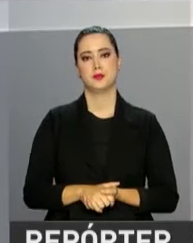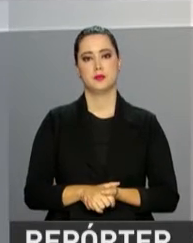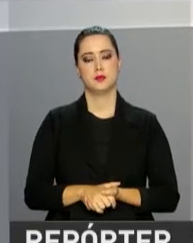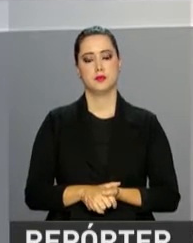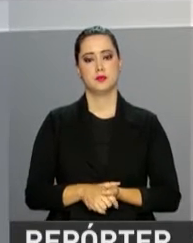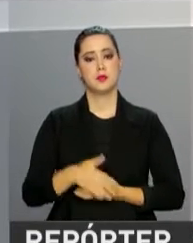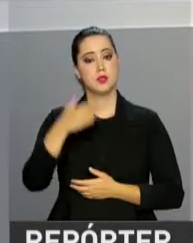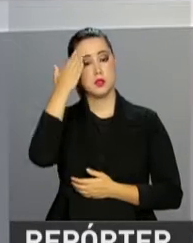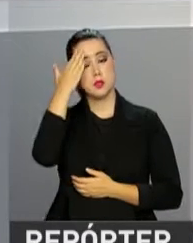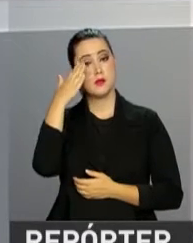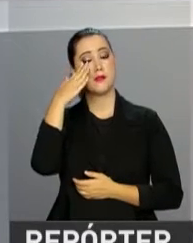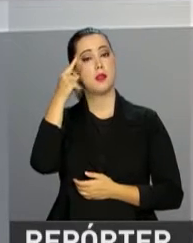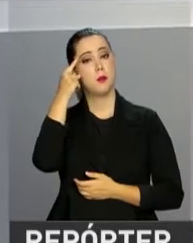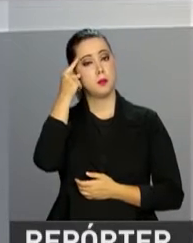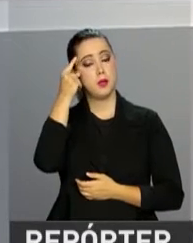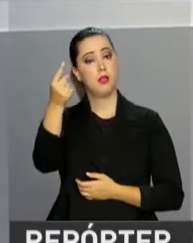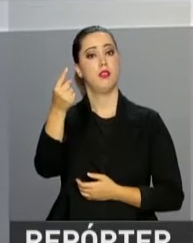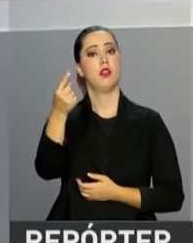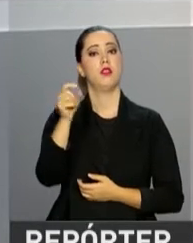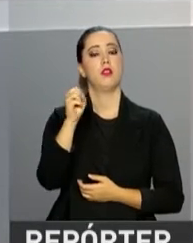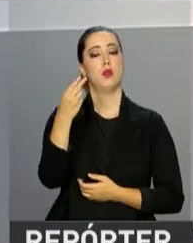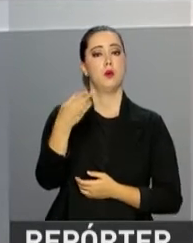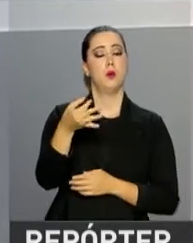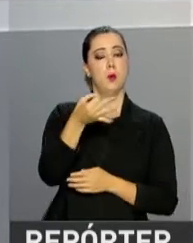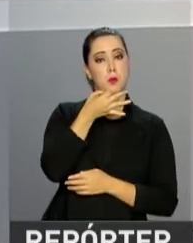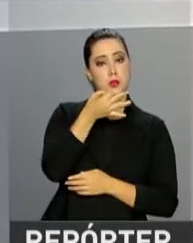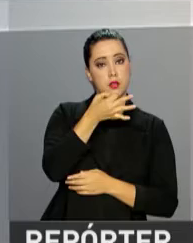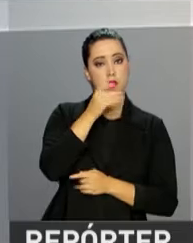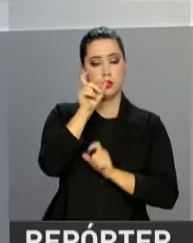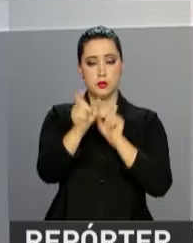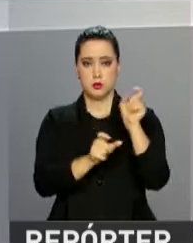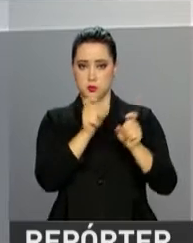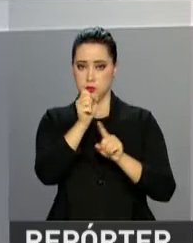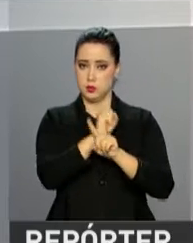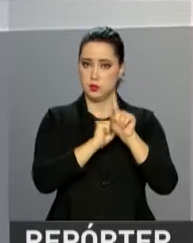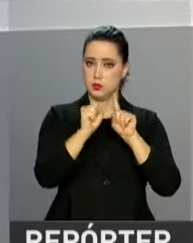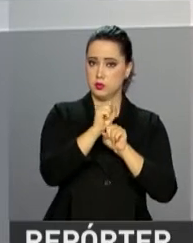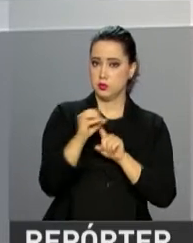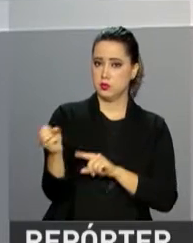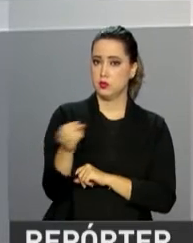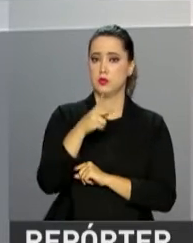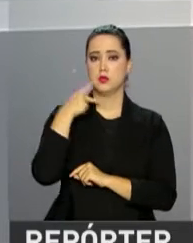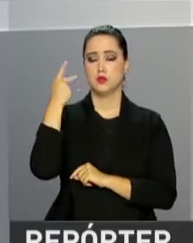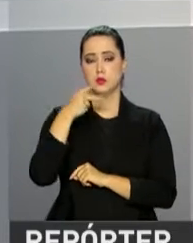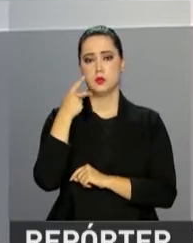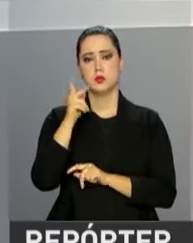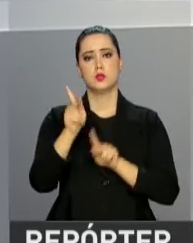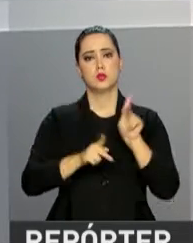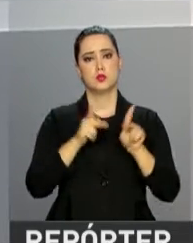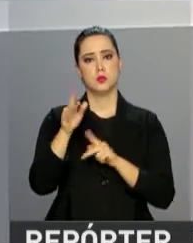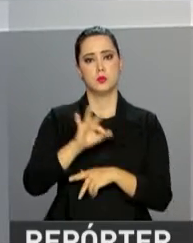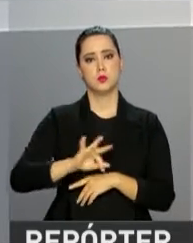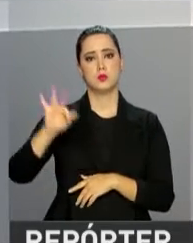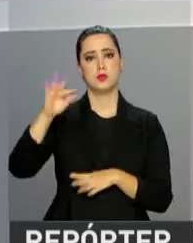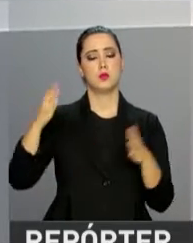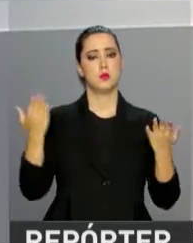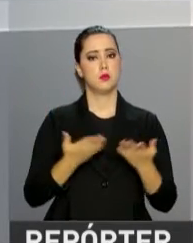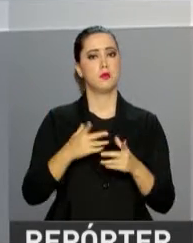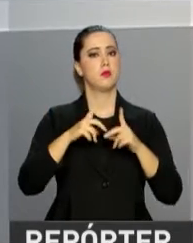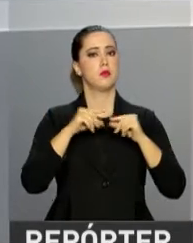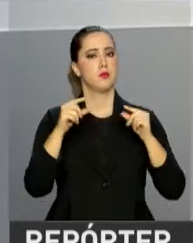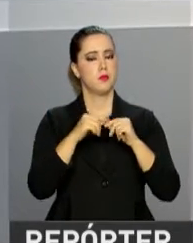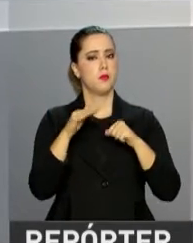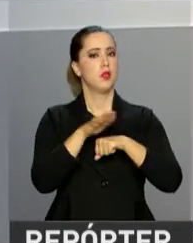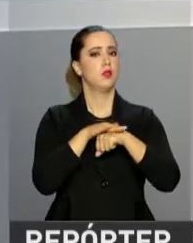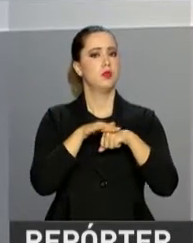da sociedade empresários pesquisadores para criar novas políticas públicas para o futuro hoje em brasília foi a vez de essa